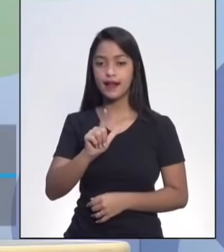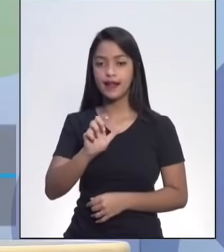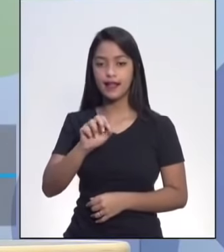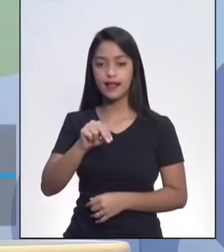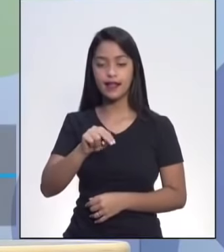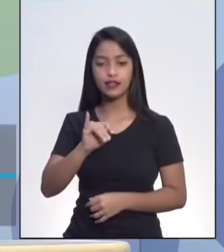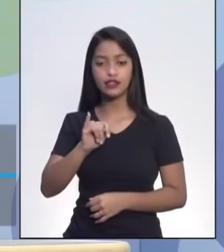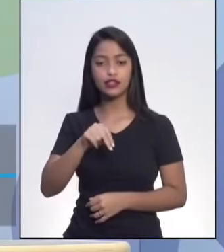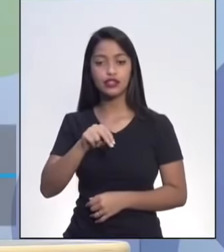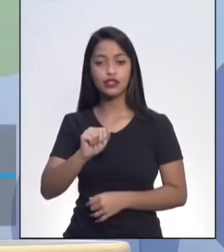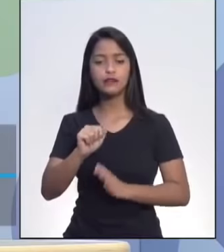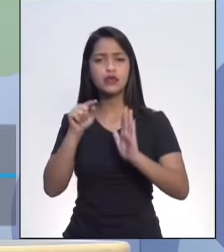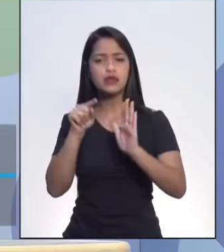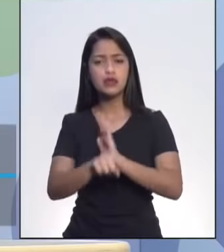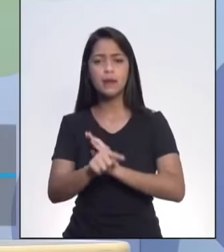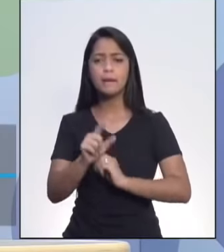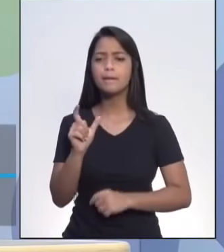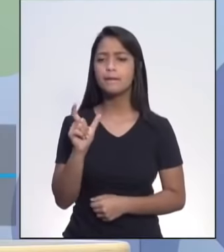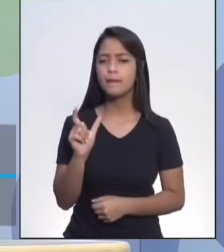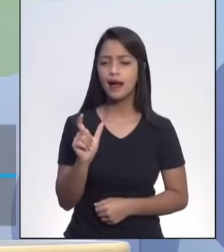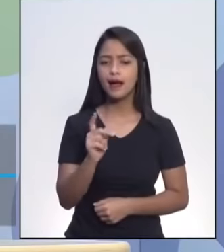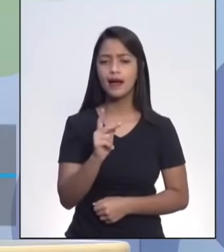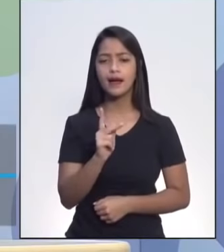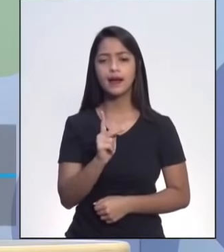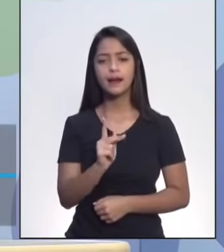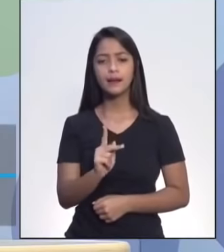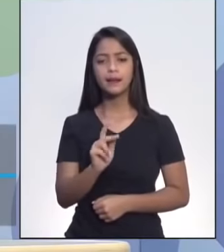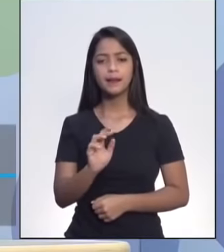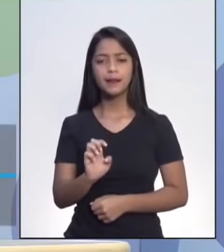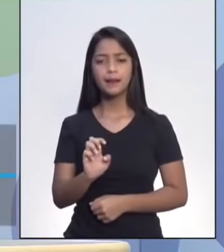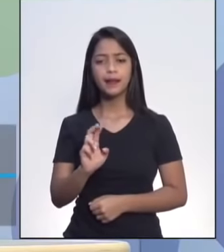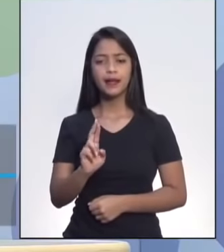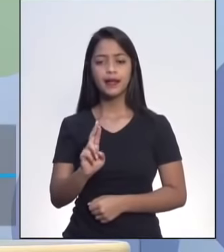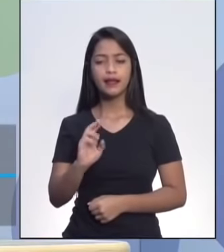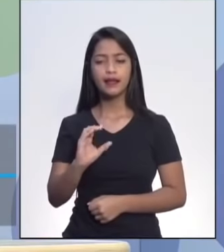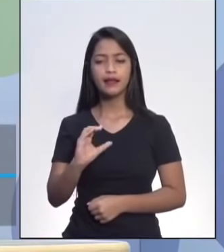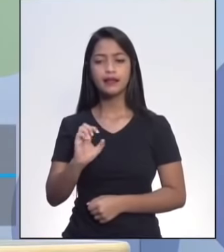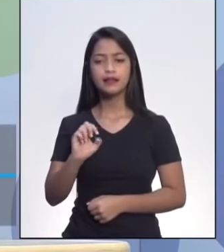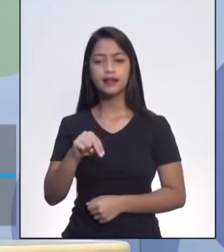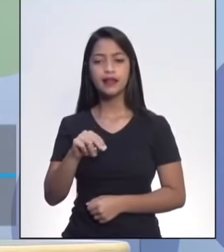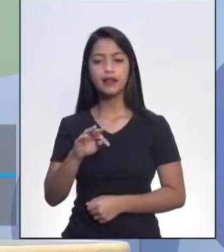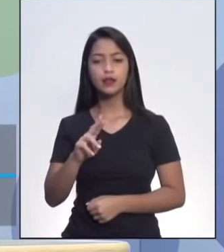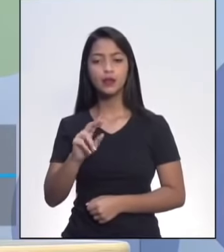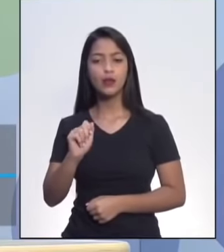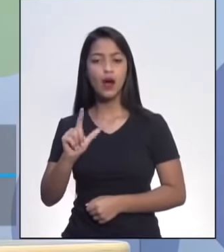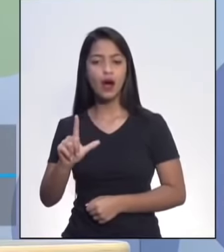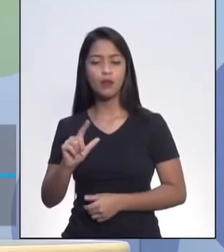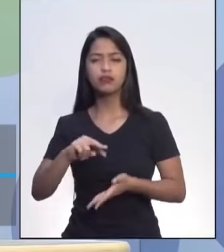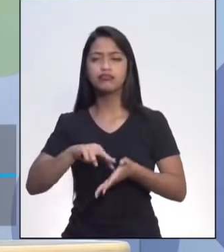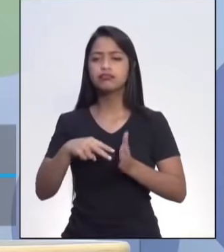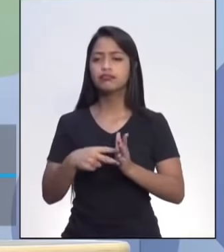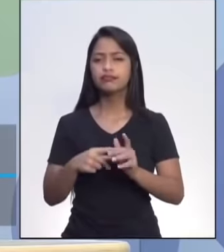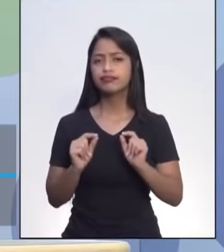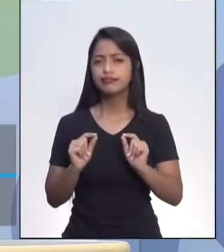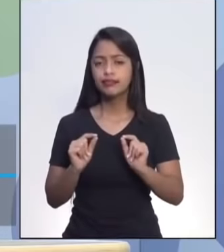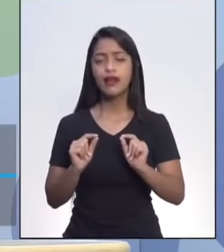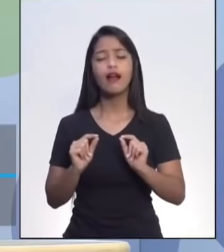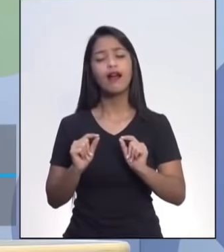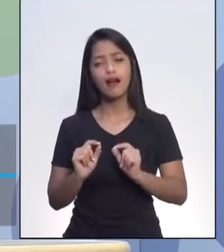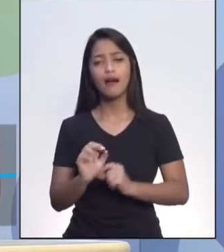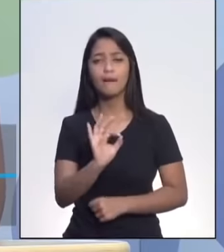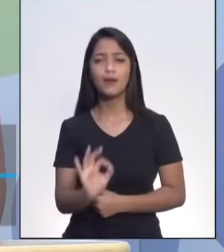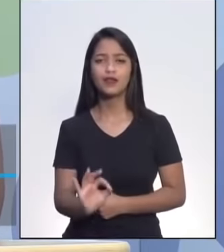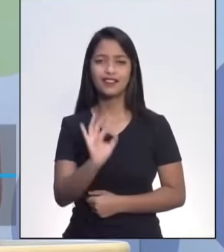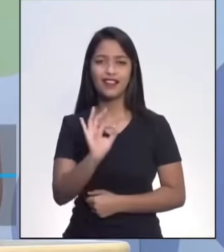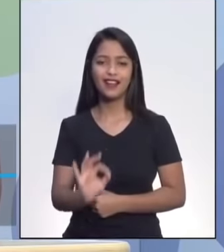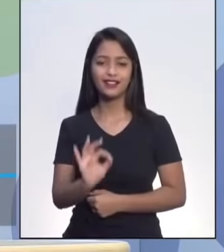é percentual, que é importante para a interpretação do exercício. Percentual é a porcentagem